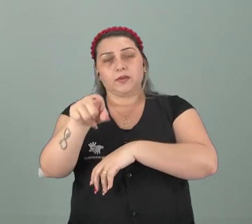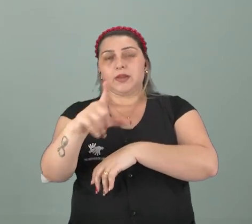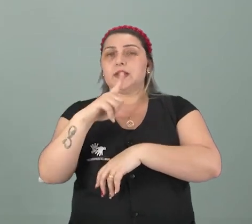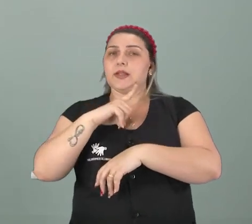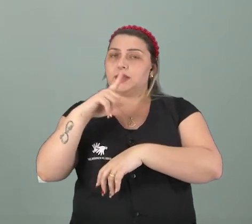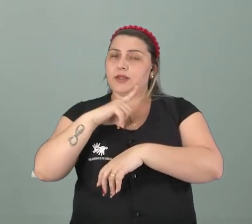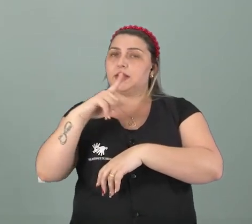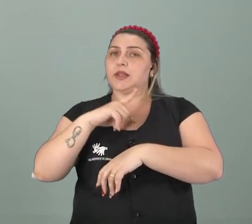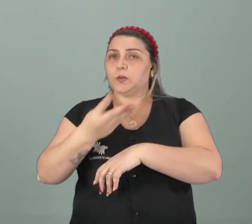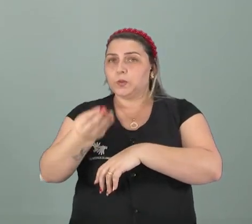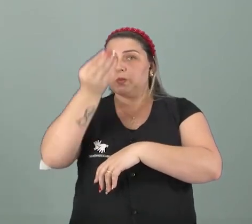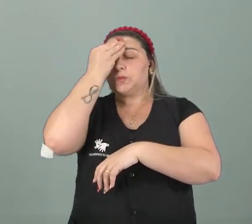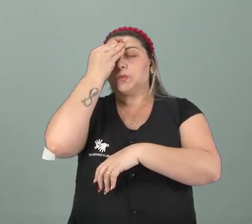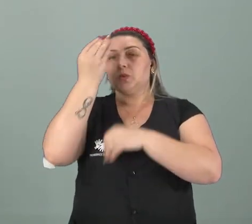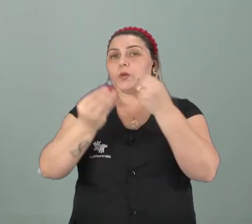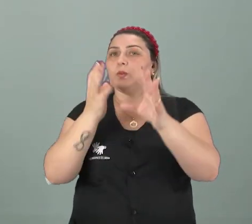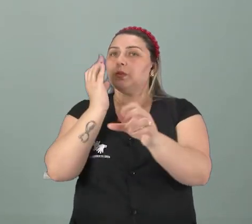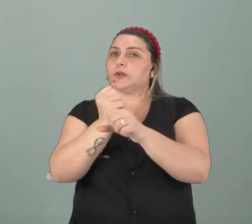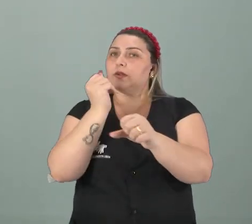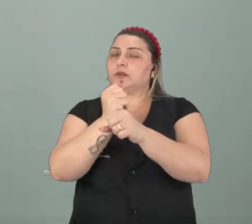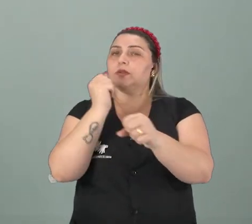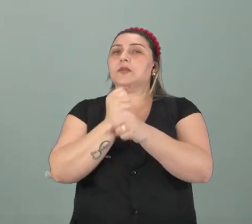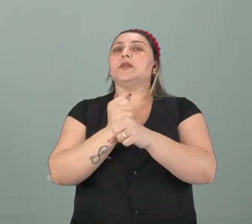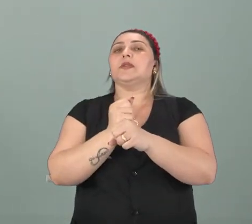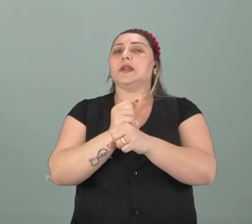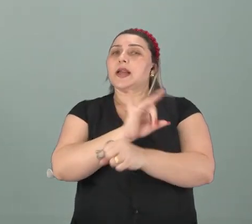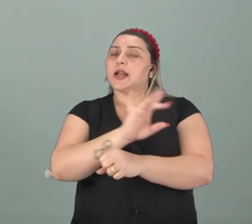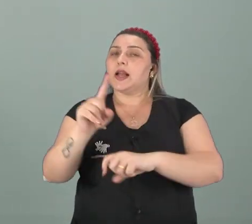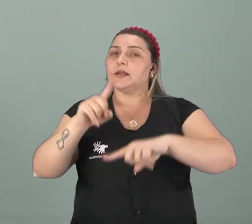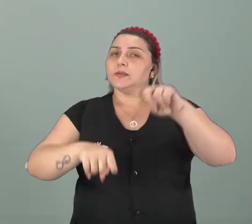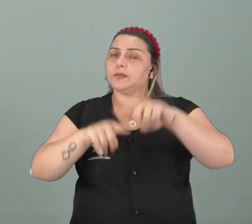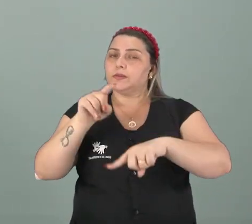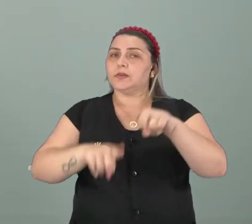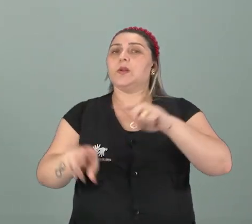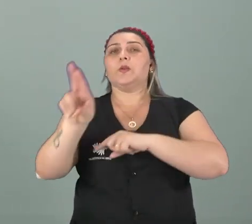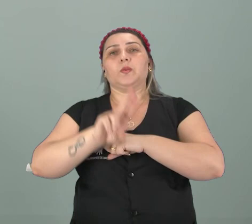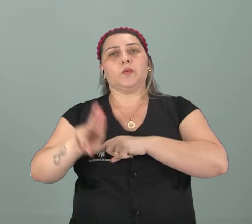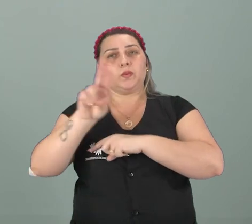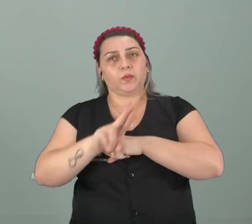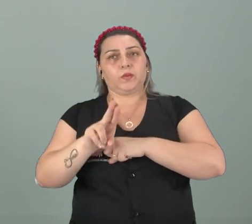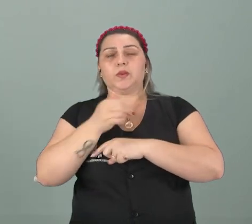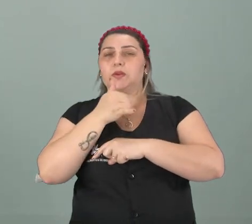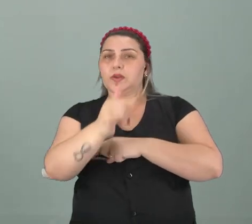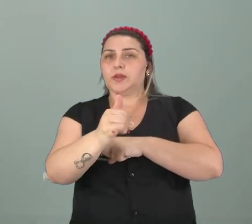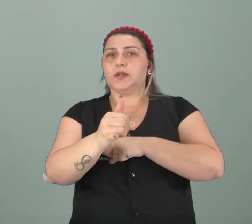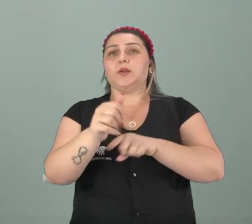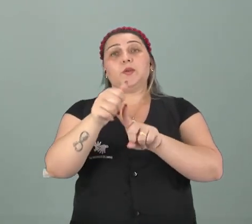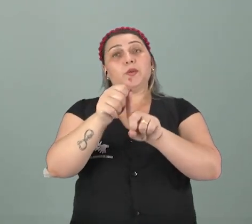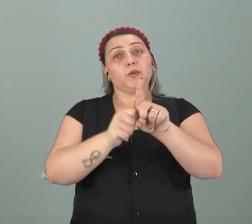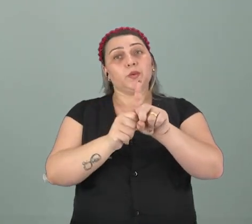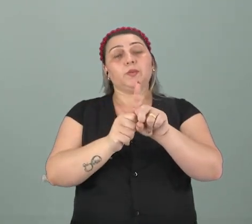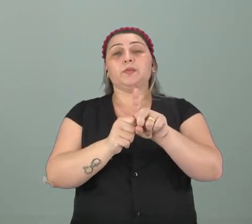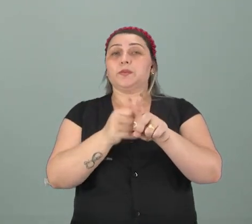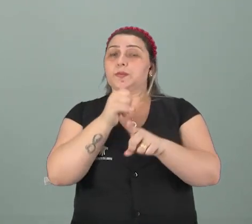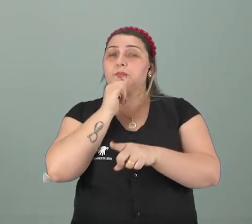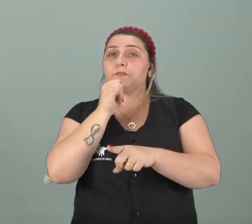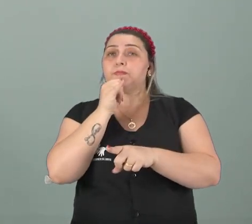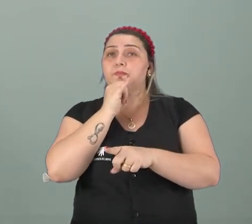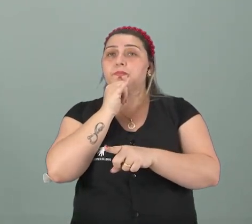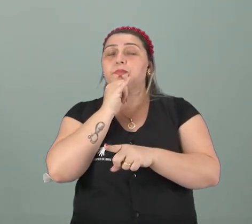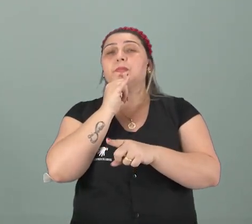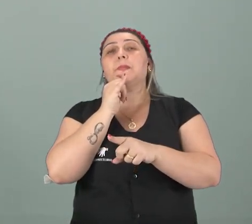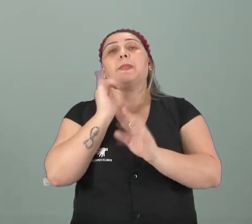vocês tenham internalizado como calcular o quanto cada aparelho doméstico consome de energia ao longo de um mês, por exemplo, tá bom?